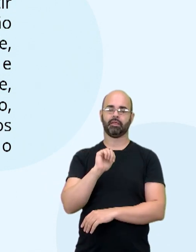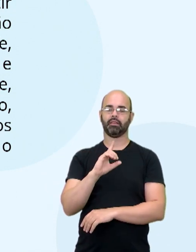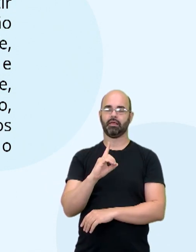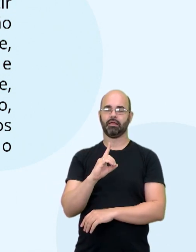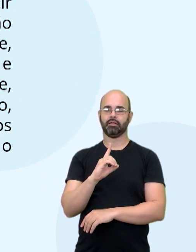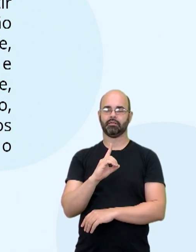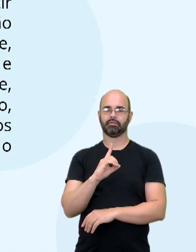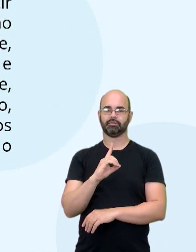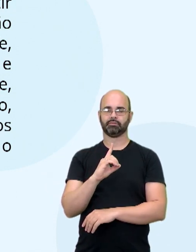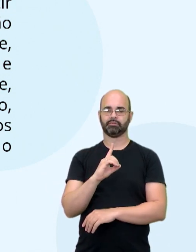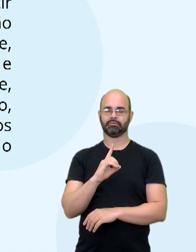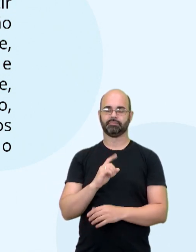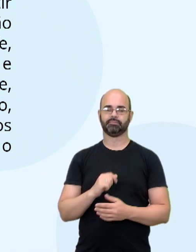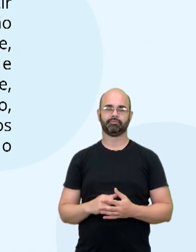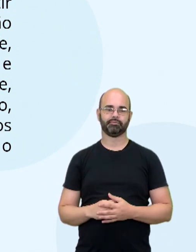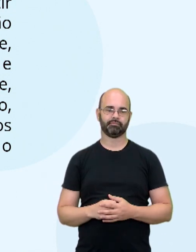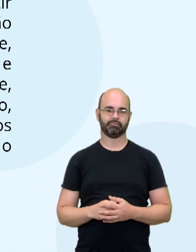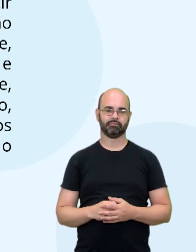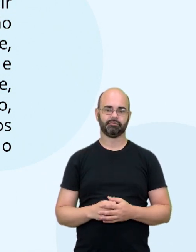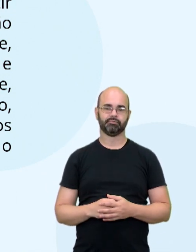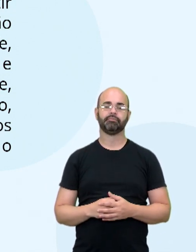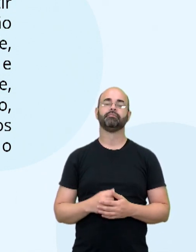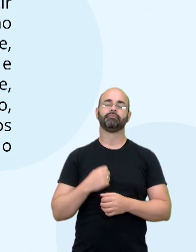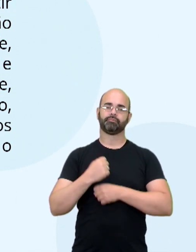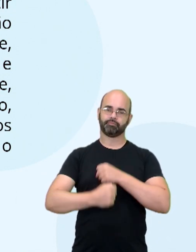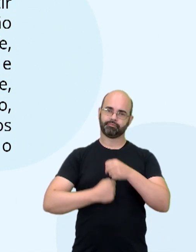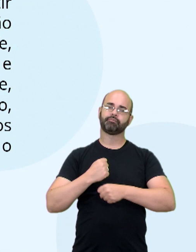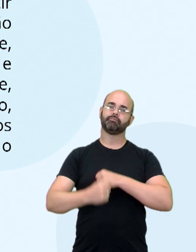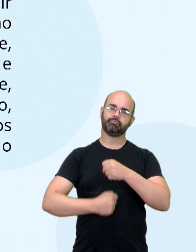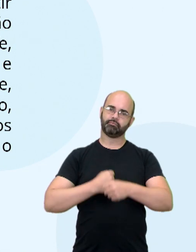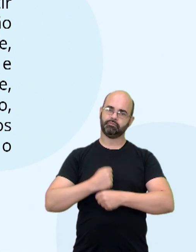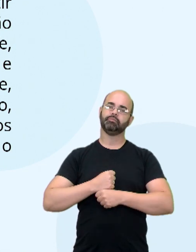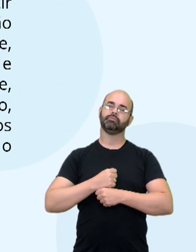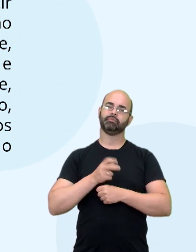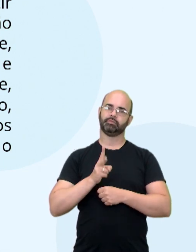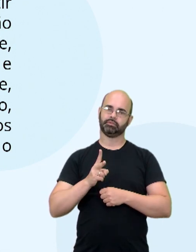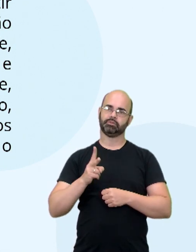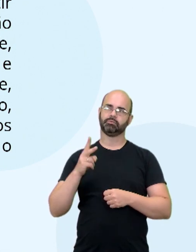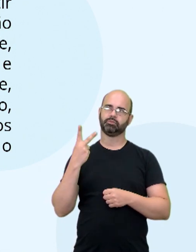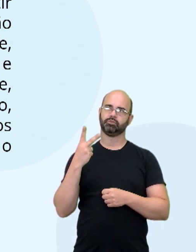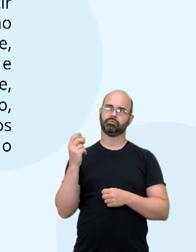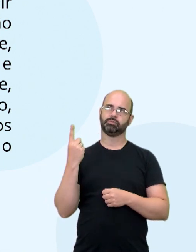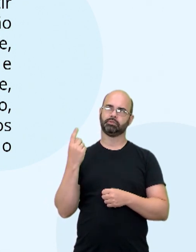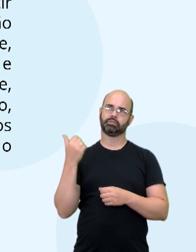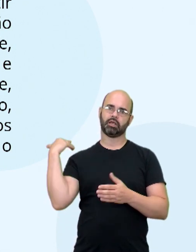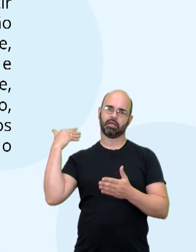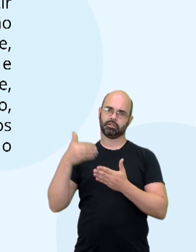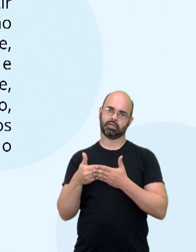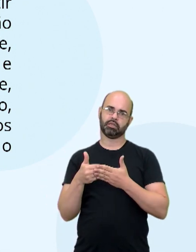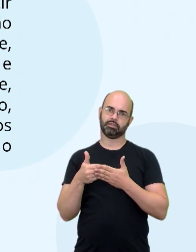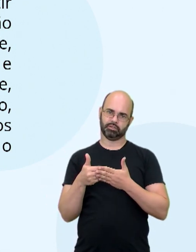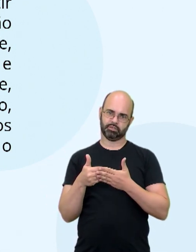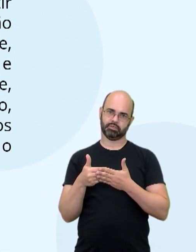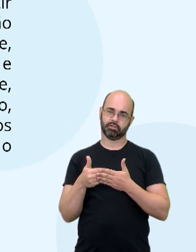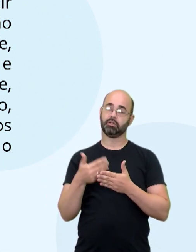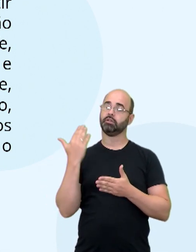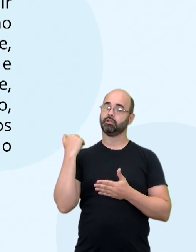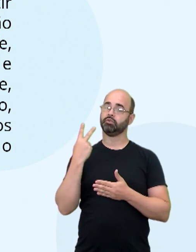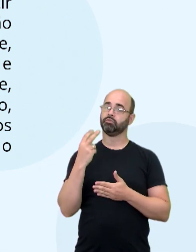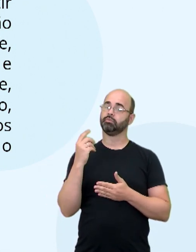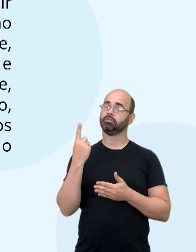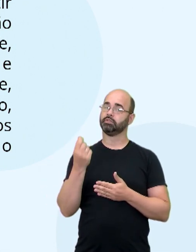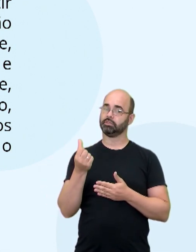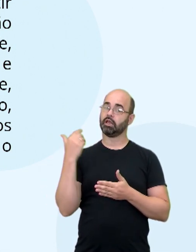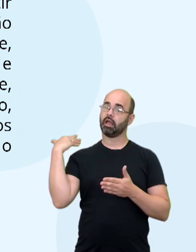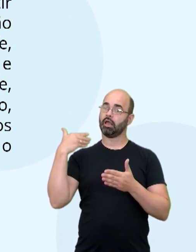isso, né? Ela tem periodicidade anual, que foi encerrada até 2016. Então, até 2016, ela era anual,